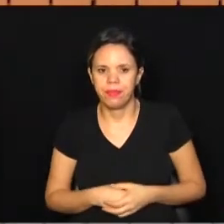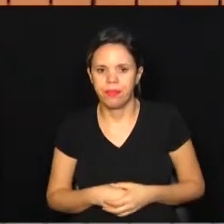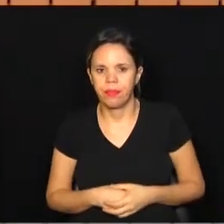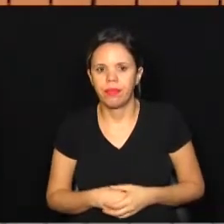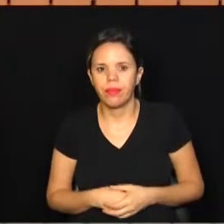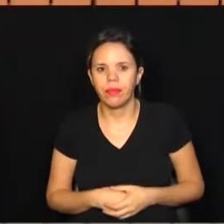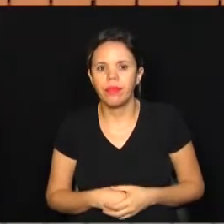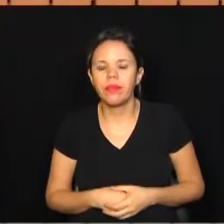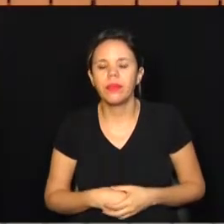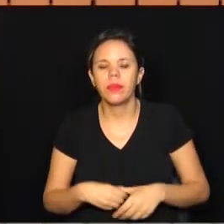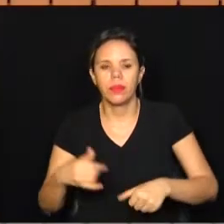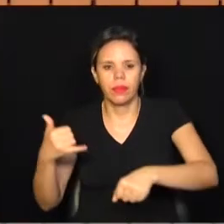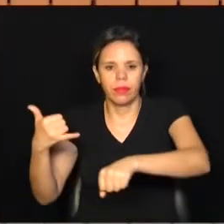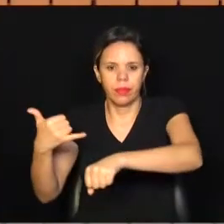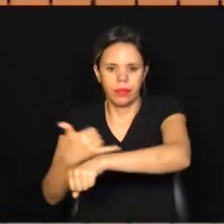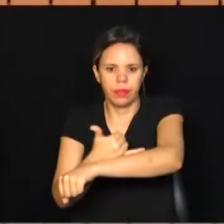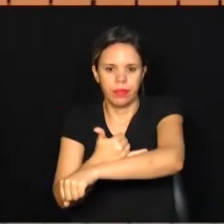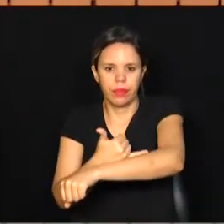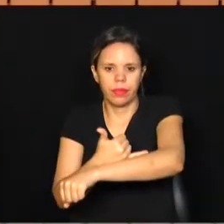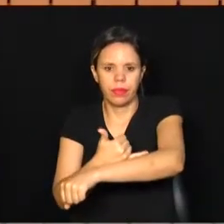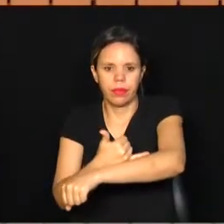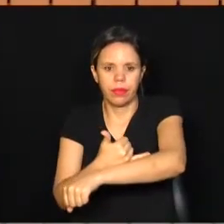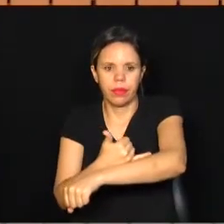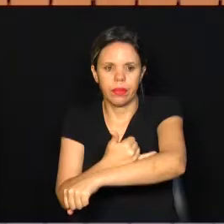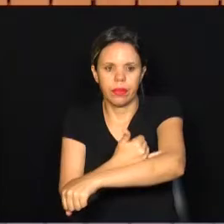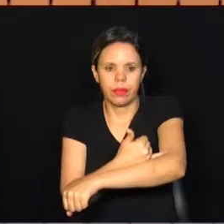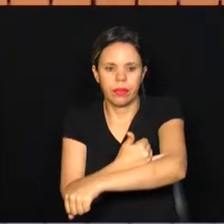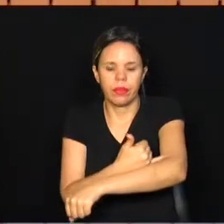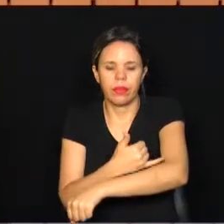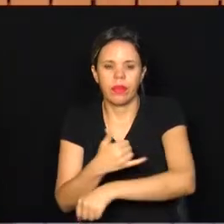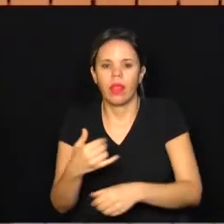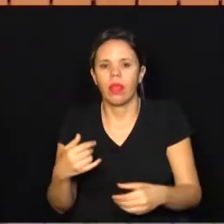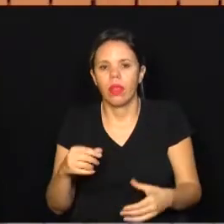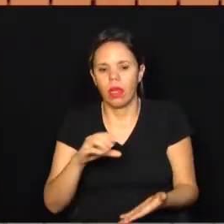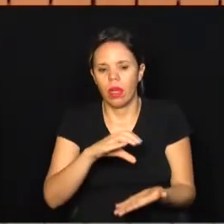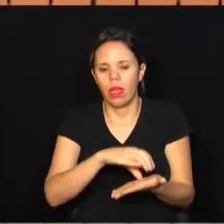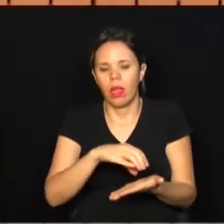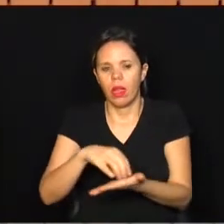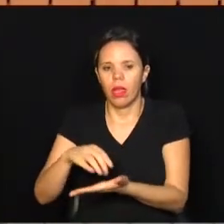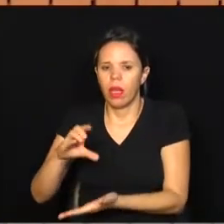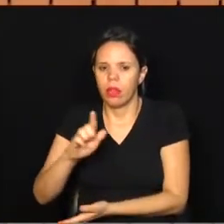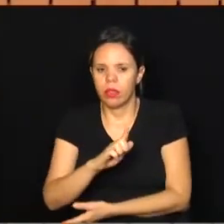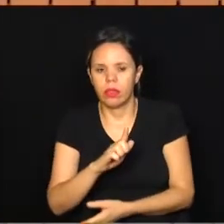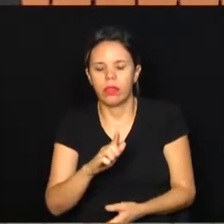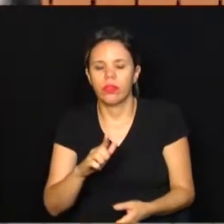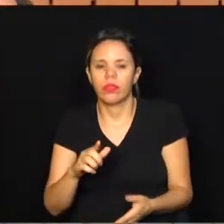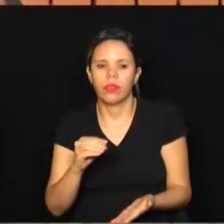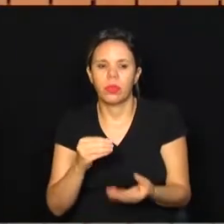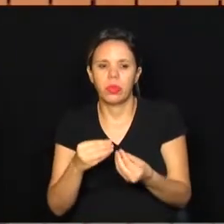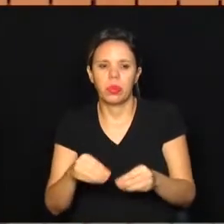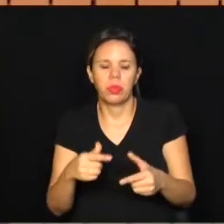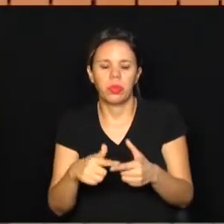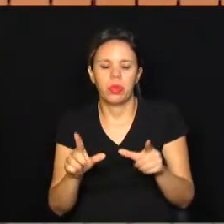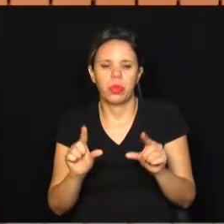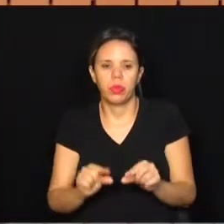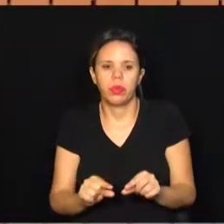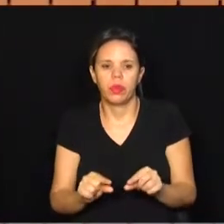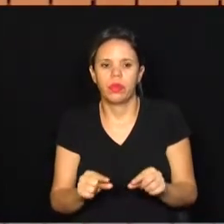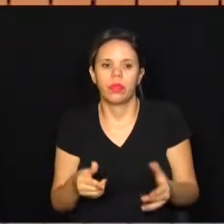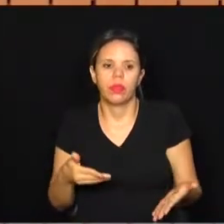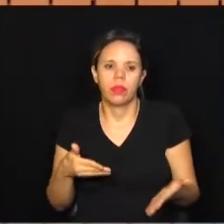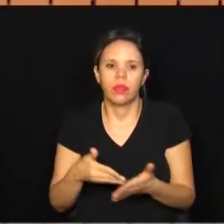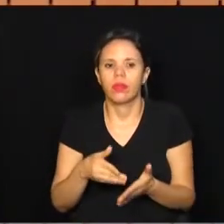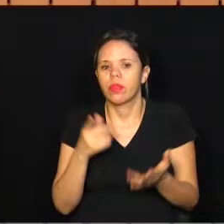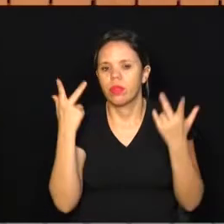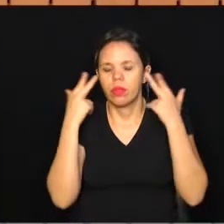a infraestrutura na nossa região também é muito precária, e as barreiras físicas, seja ela natural ou, como a